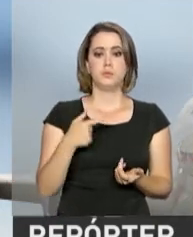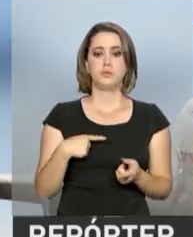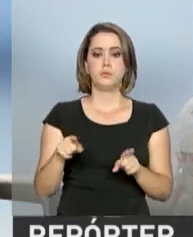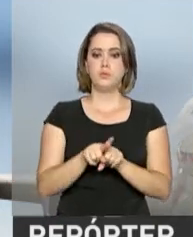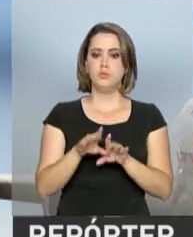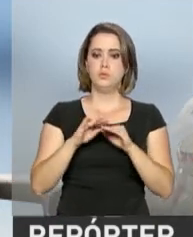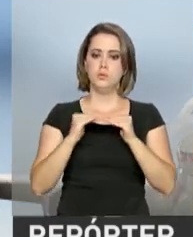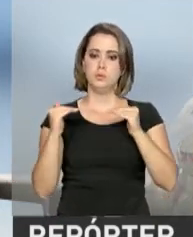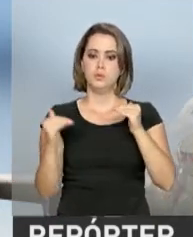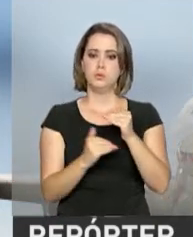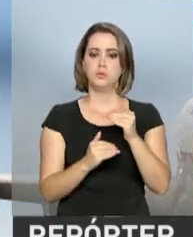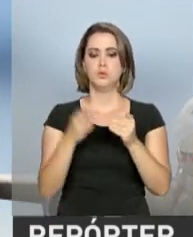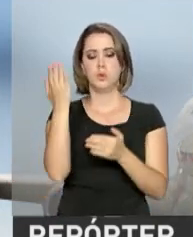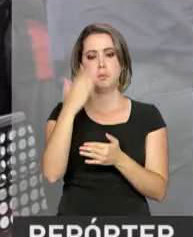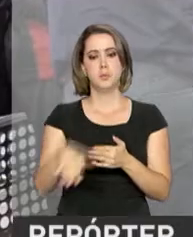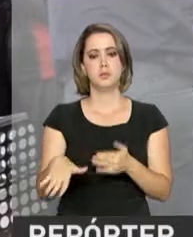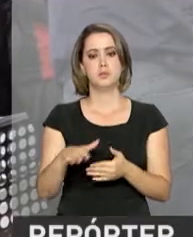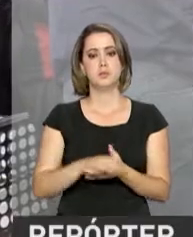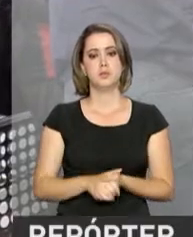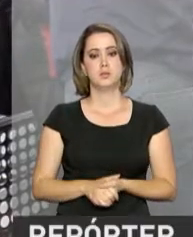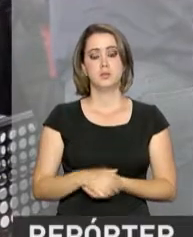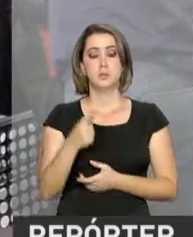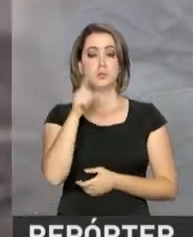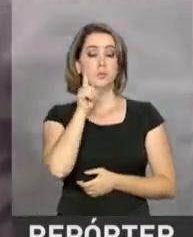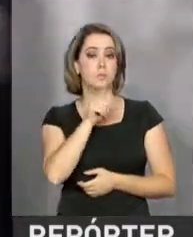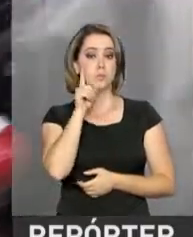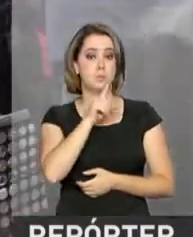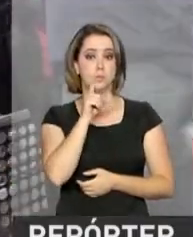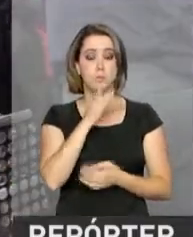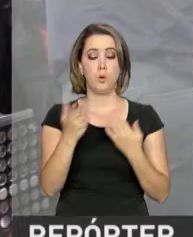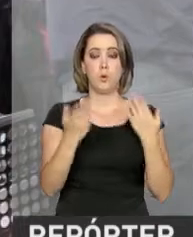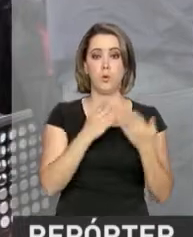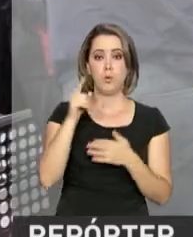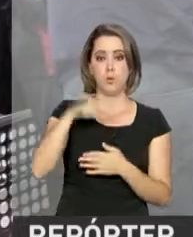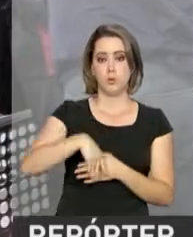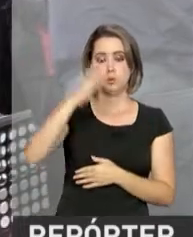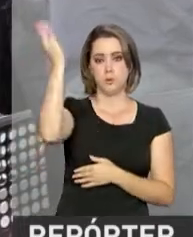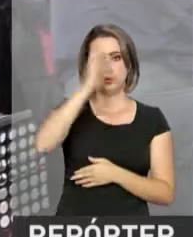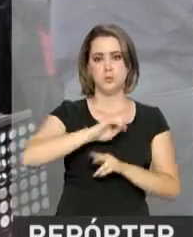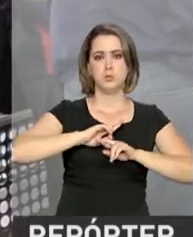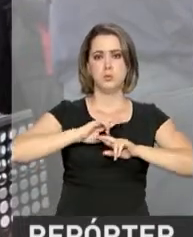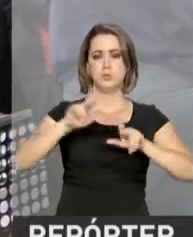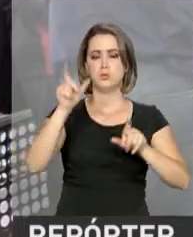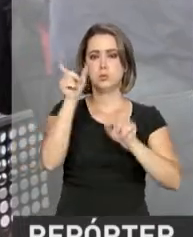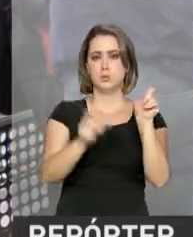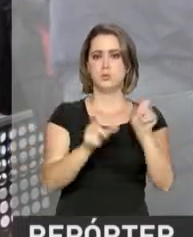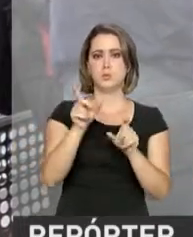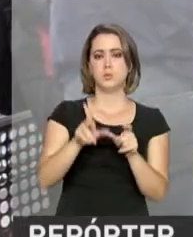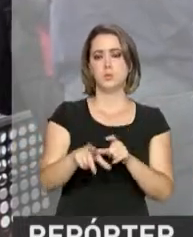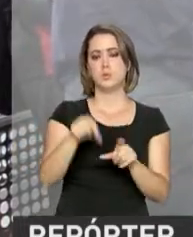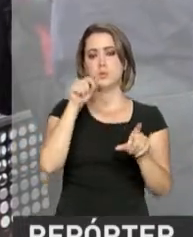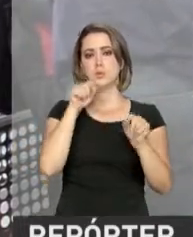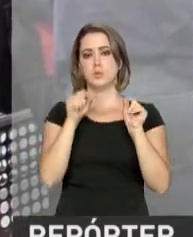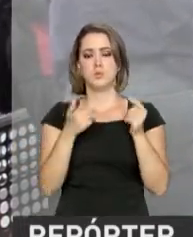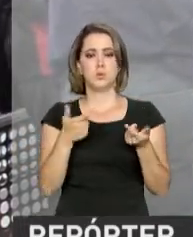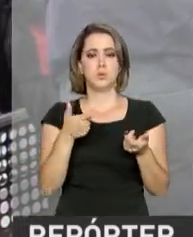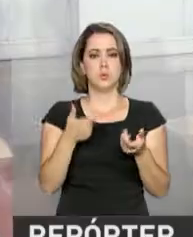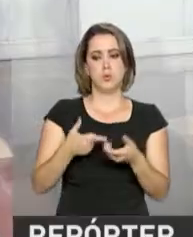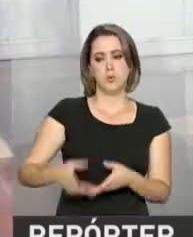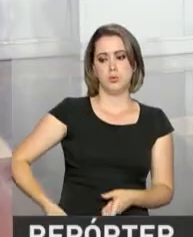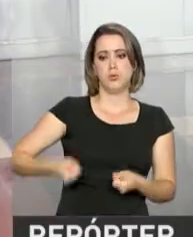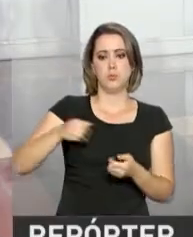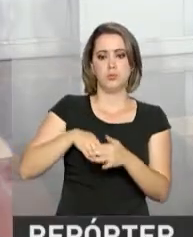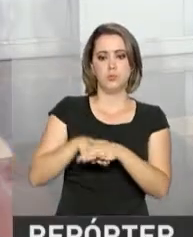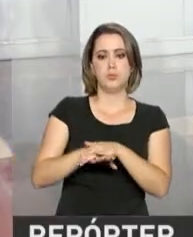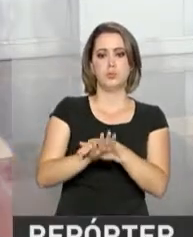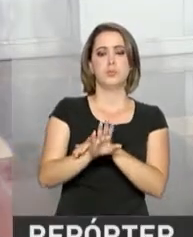passagem caiu quase pela metade. Nos Estados Unidos, como no Brasil, muitos passageiros preferem não despachar a bagagem.